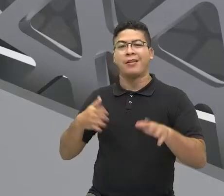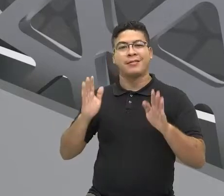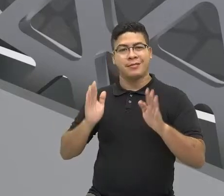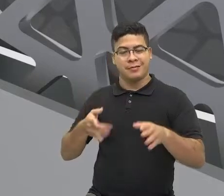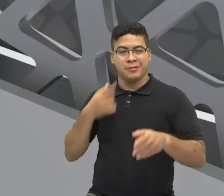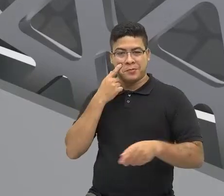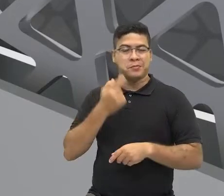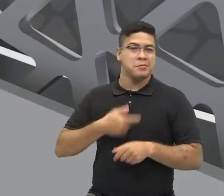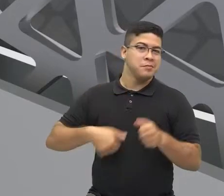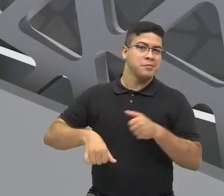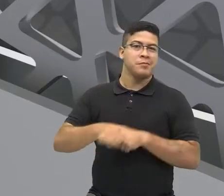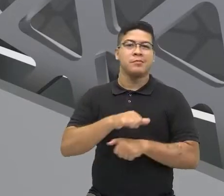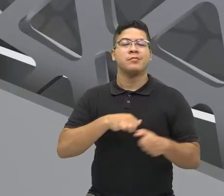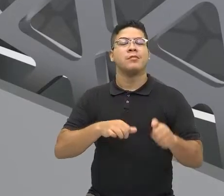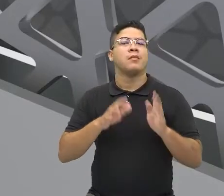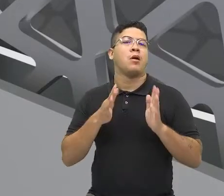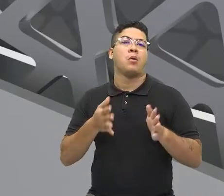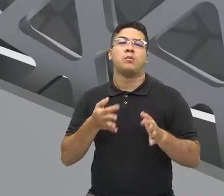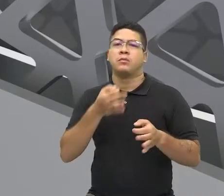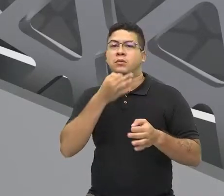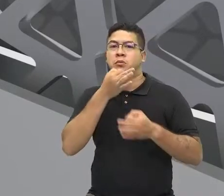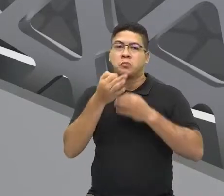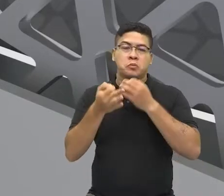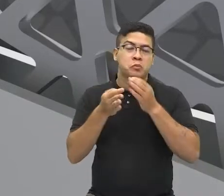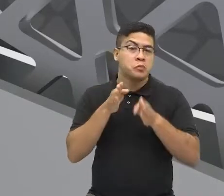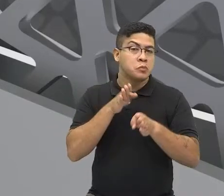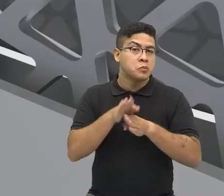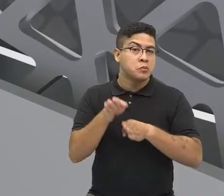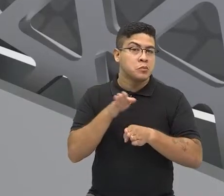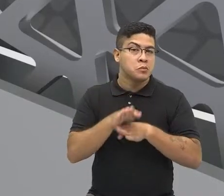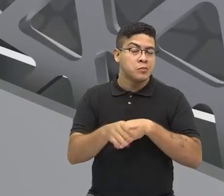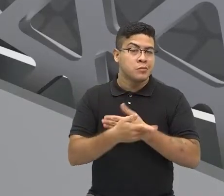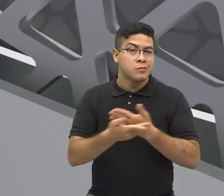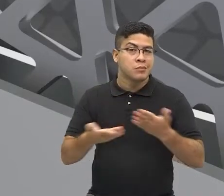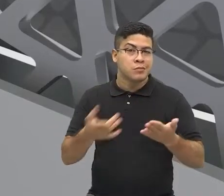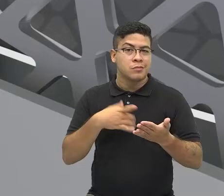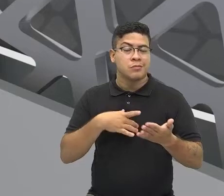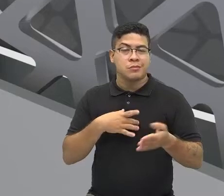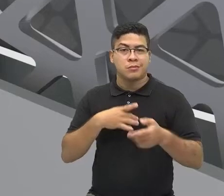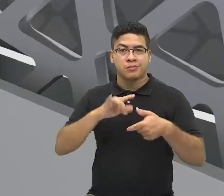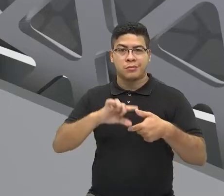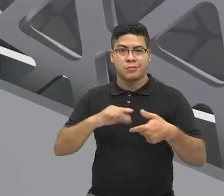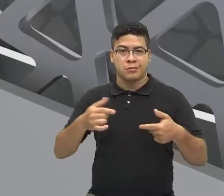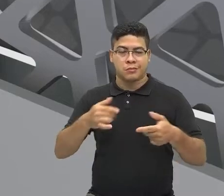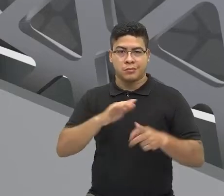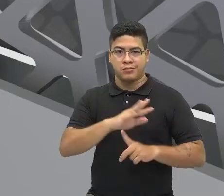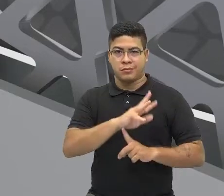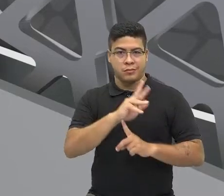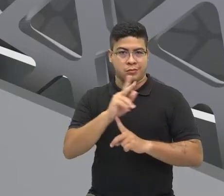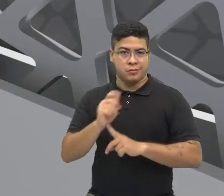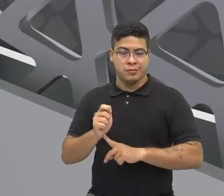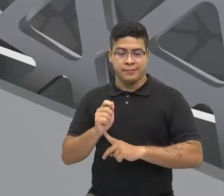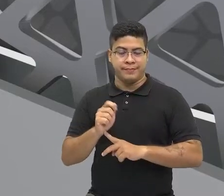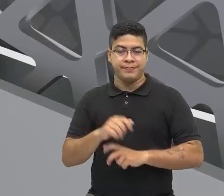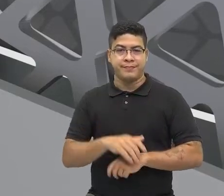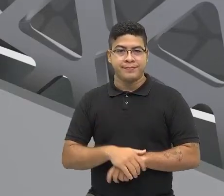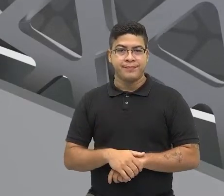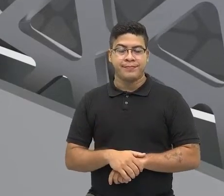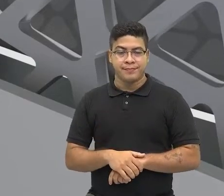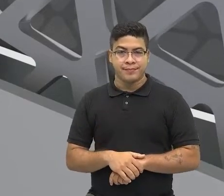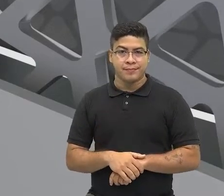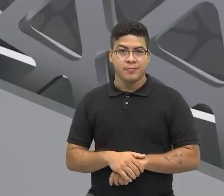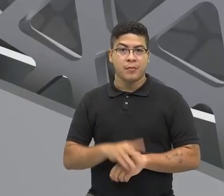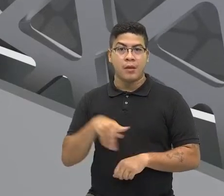algumas mudanças, algumas sugestões para o trabalho artístico. Depois,